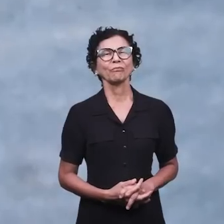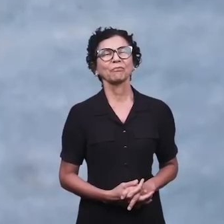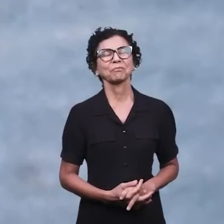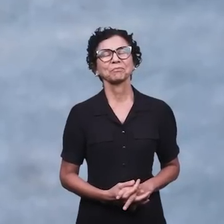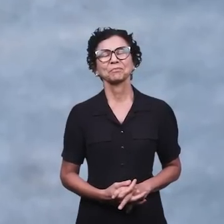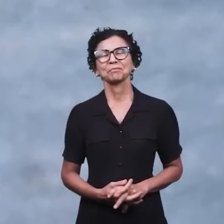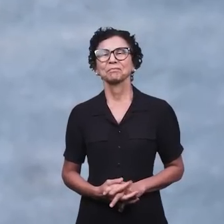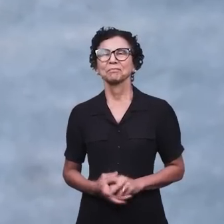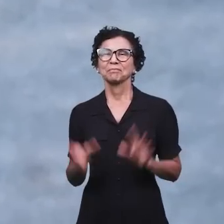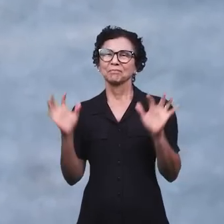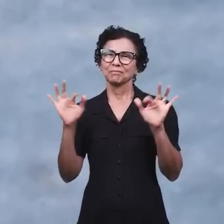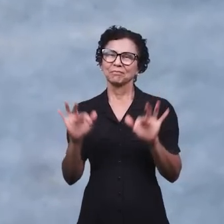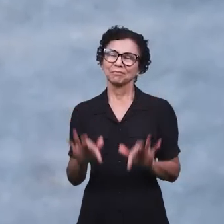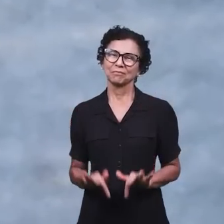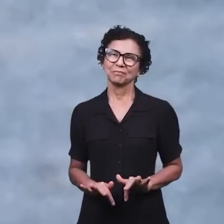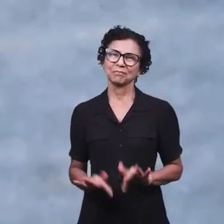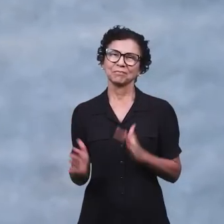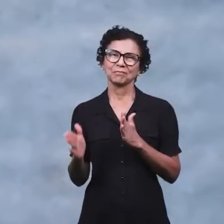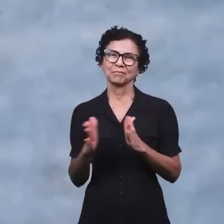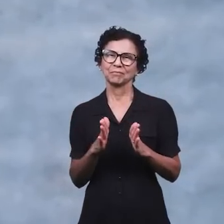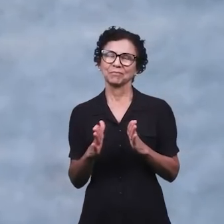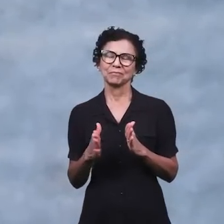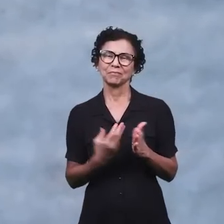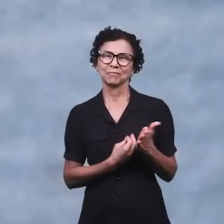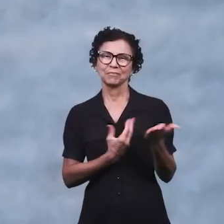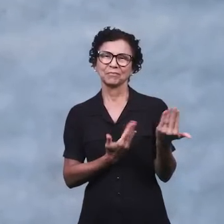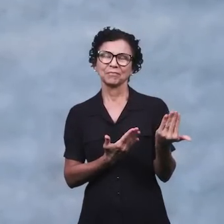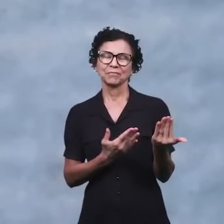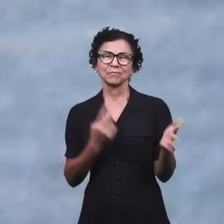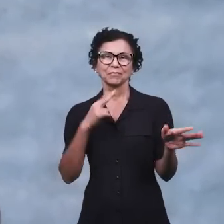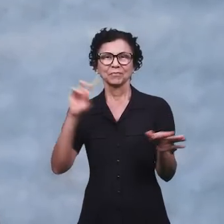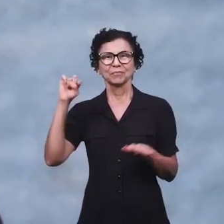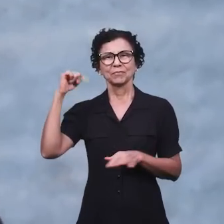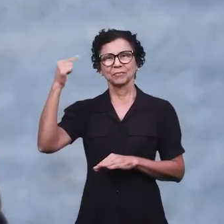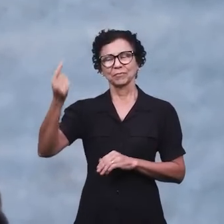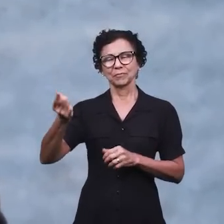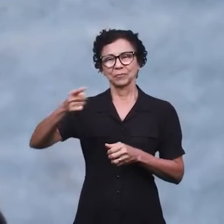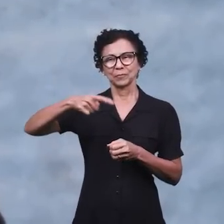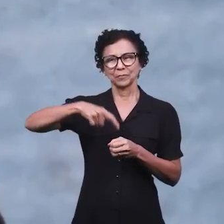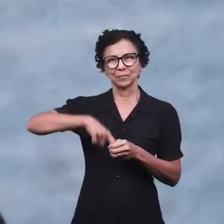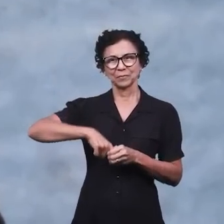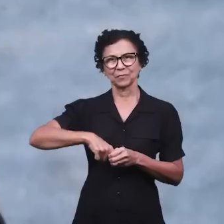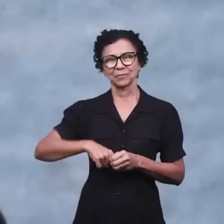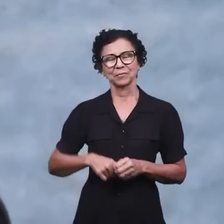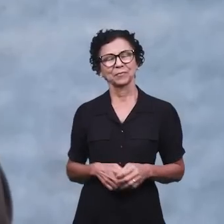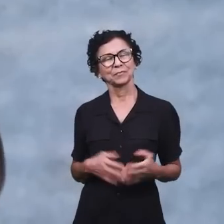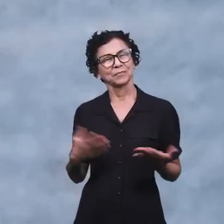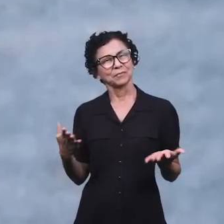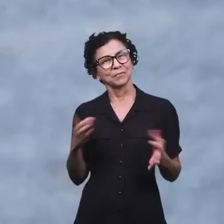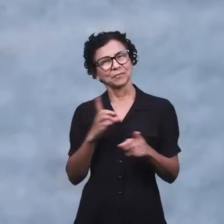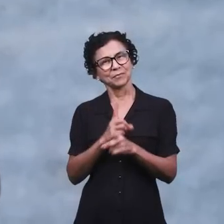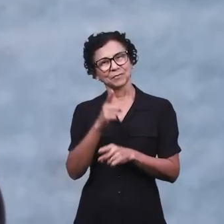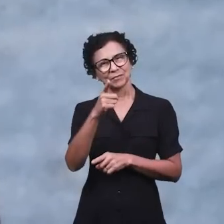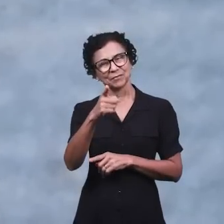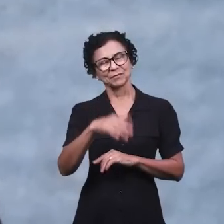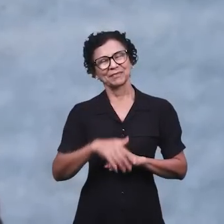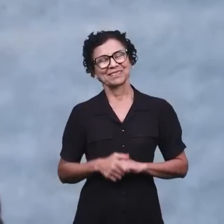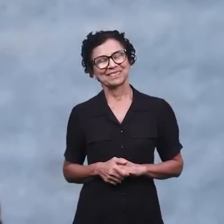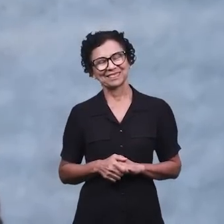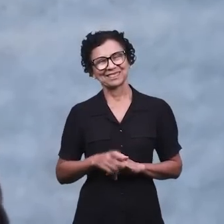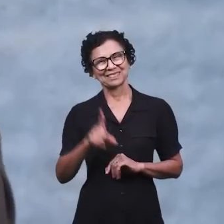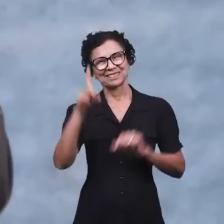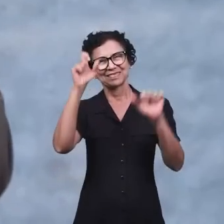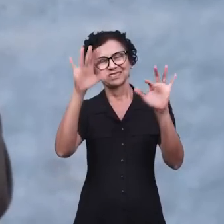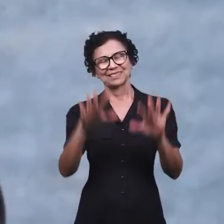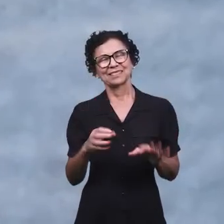Vamos lá, a gente chega então ao final de mais uma edição do programa Os Dias da Minha Mocidade. Semana que vem, se Deus quiser, a gente está de volta, esperando encontrar você aí do outro lado, tá